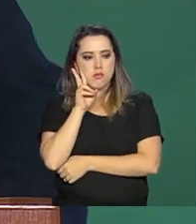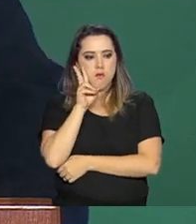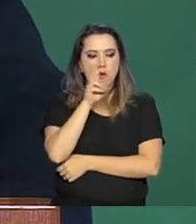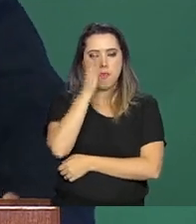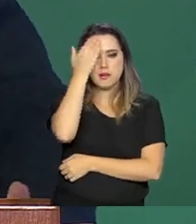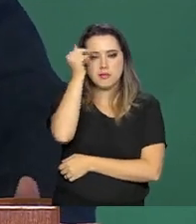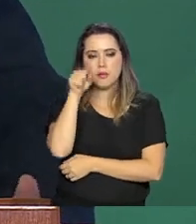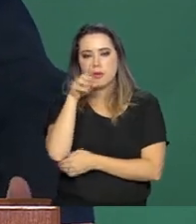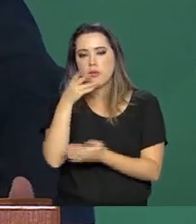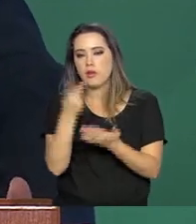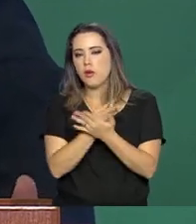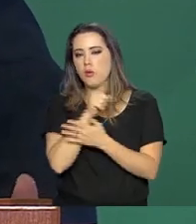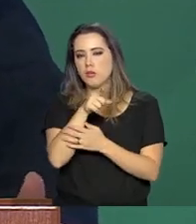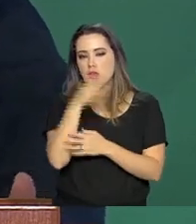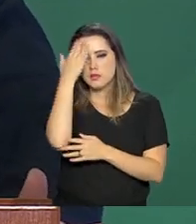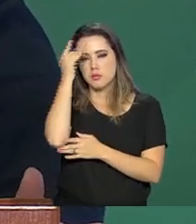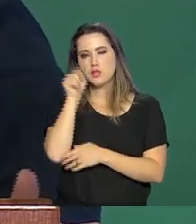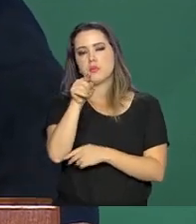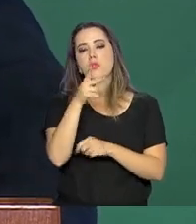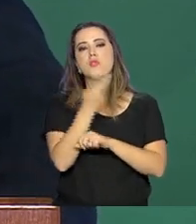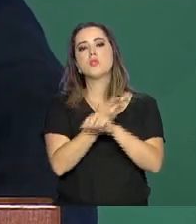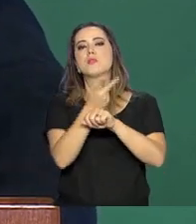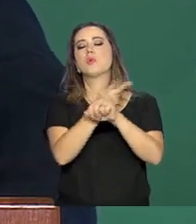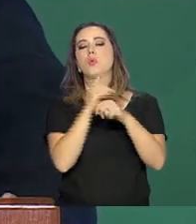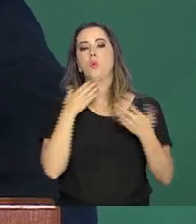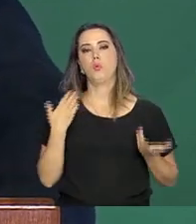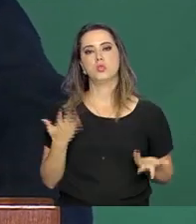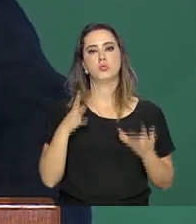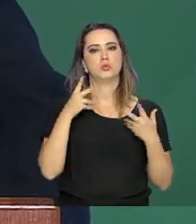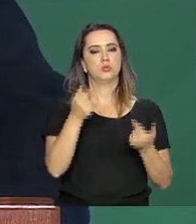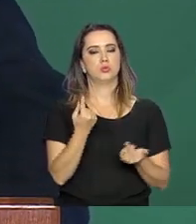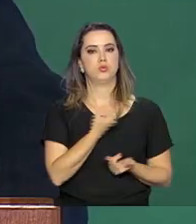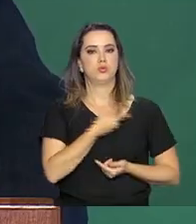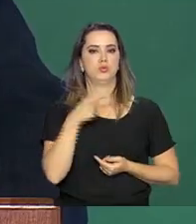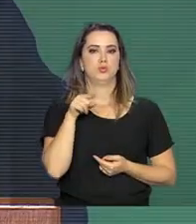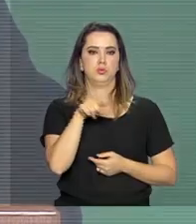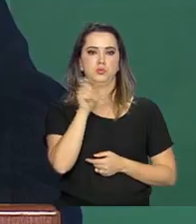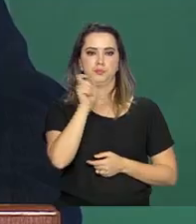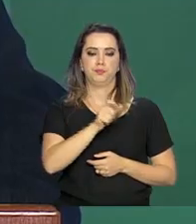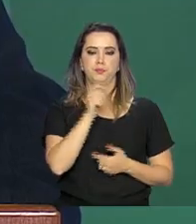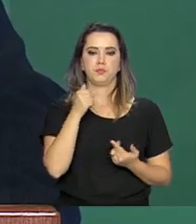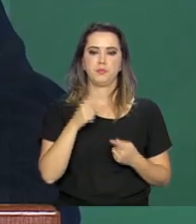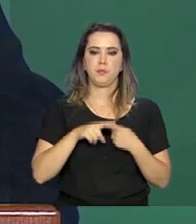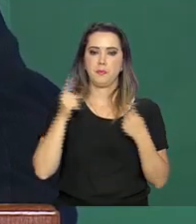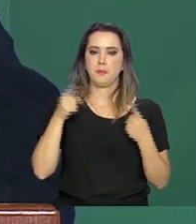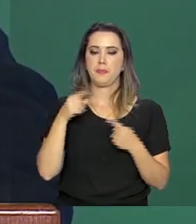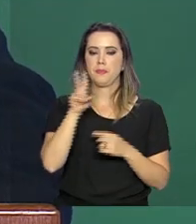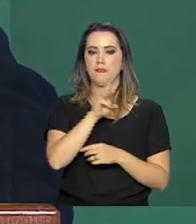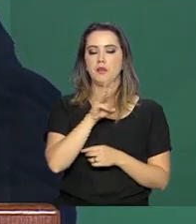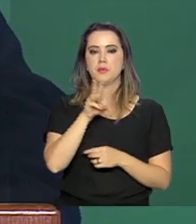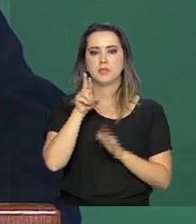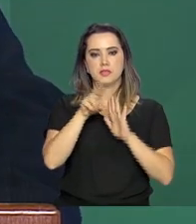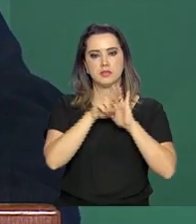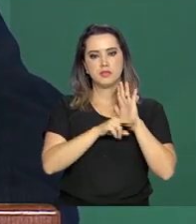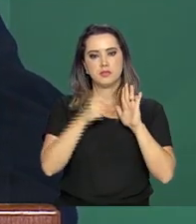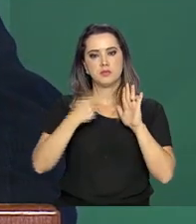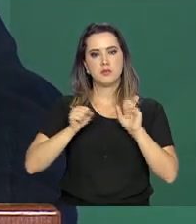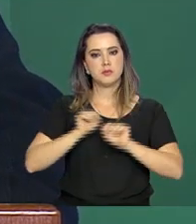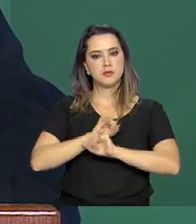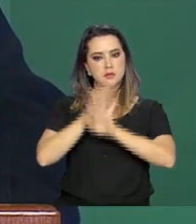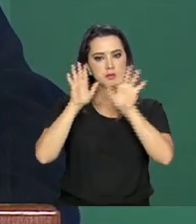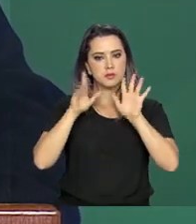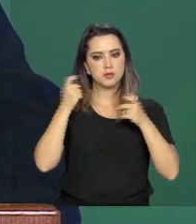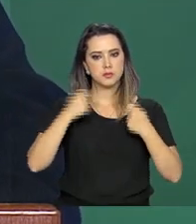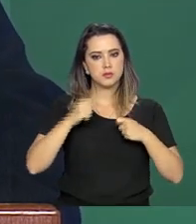e eventualmente também para que a gente consuma o que hoje produz mas essa regra do jogo tem que ficar clara